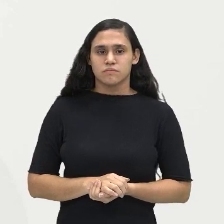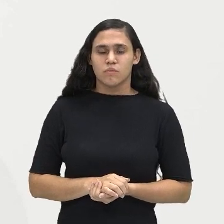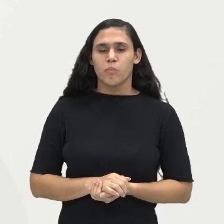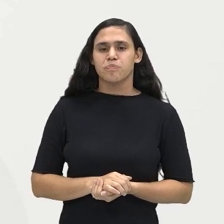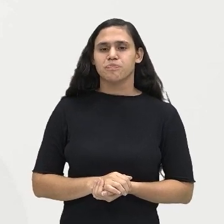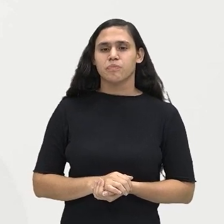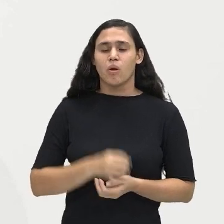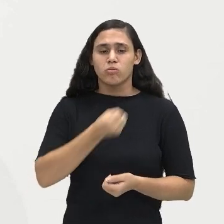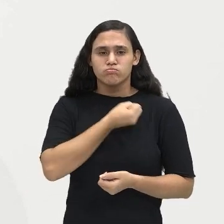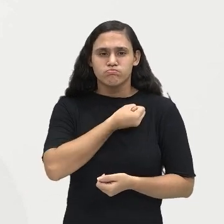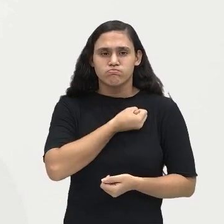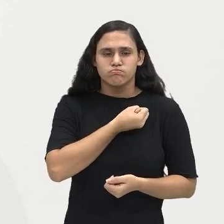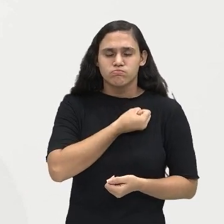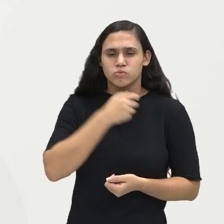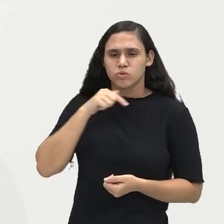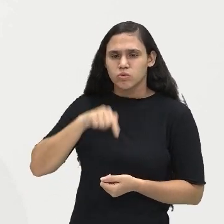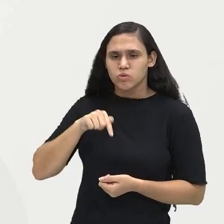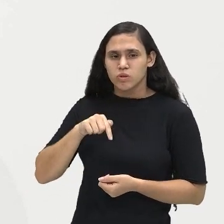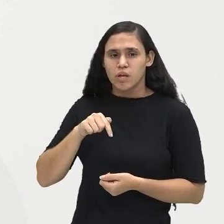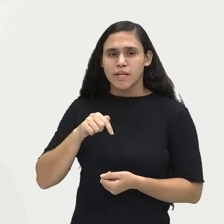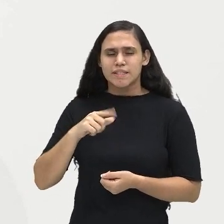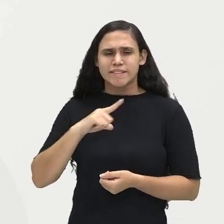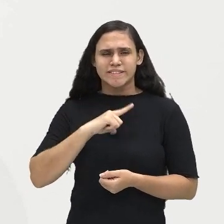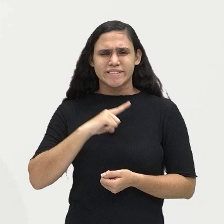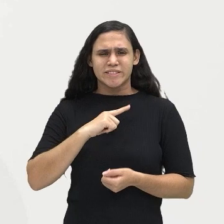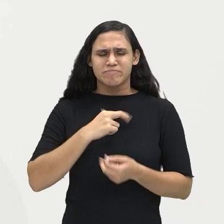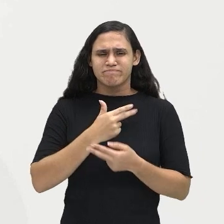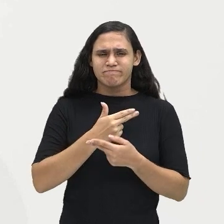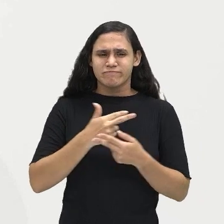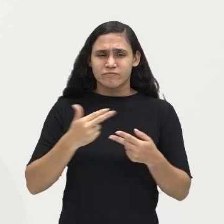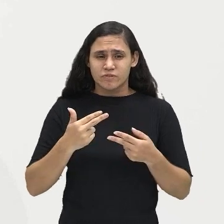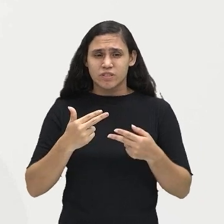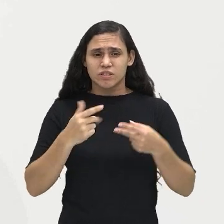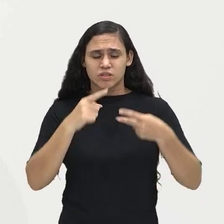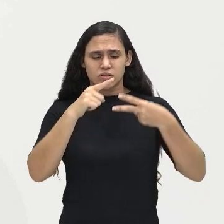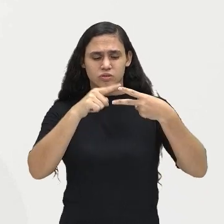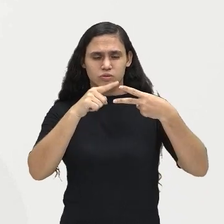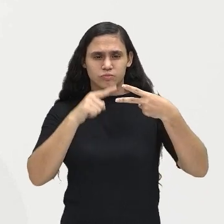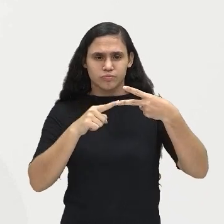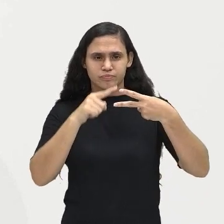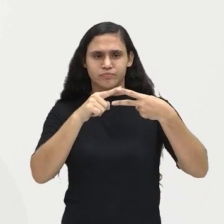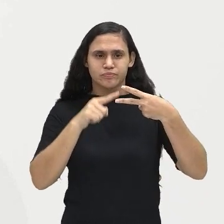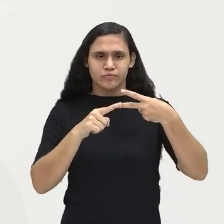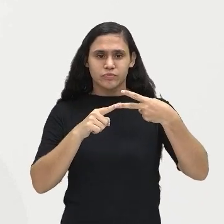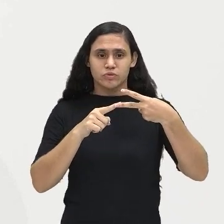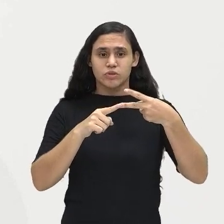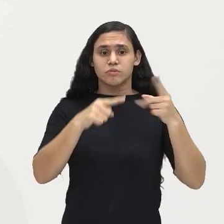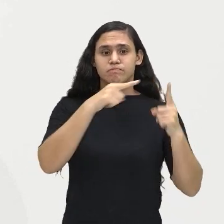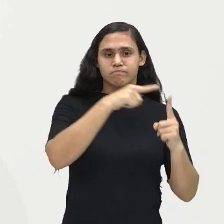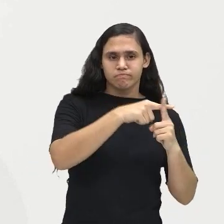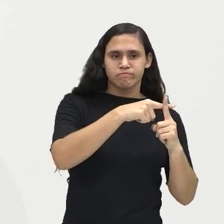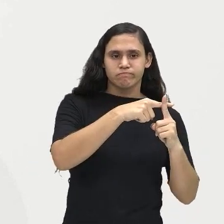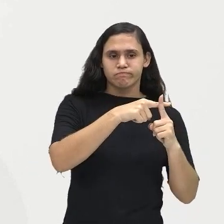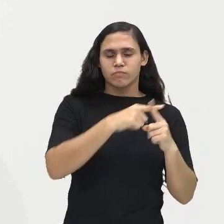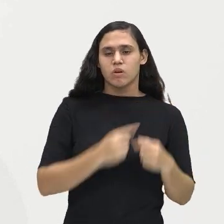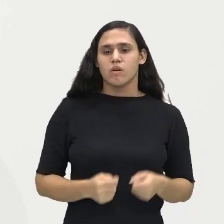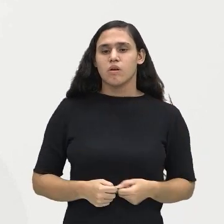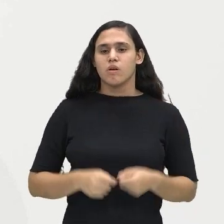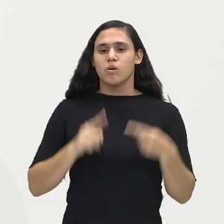números inteiros, existem 2 casos de adição. Primeiro caso,